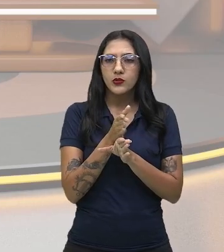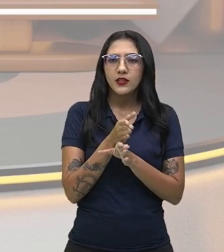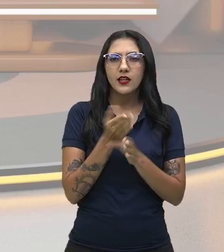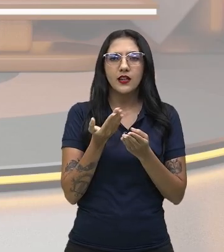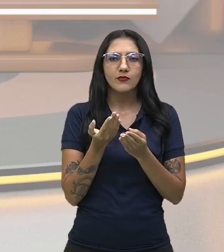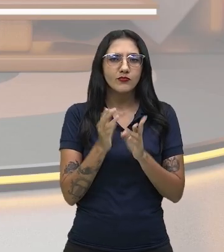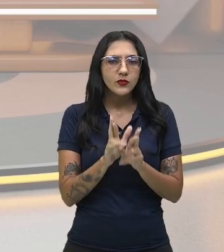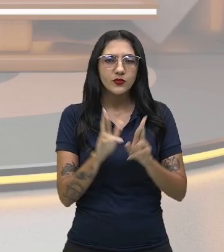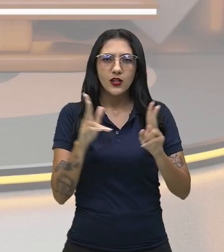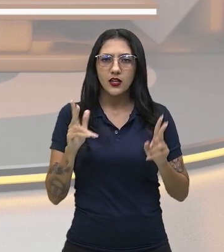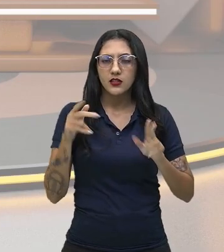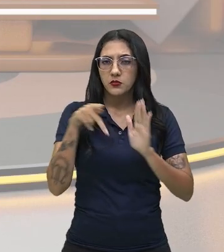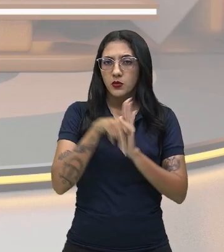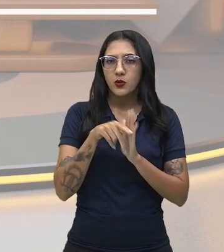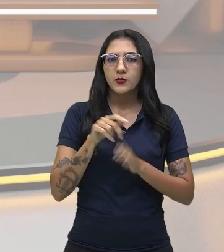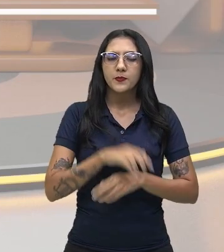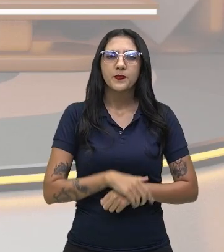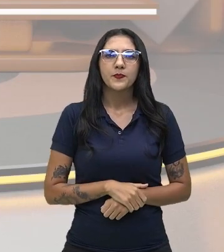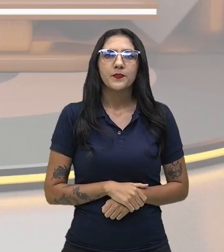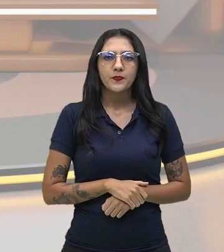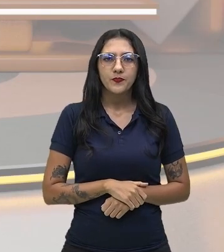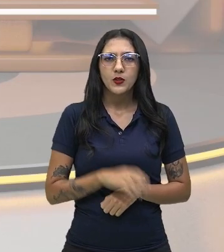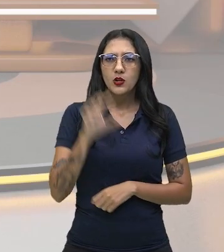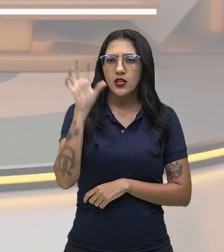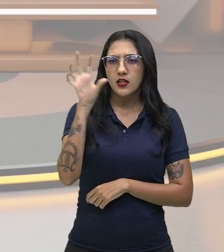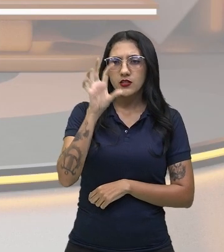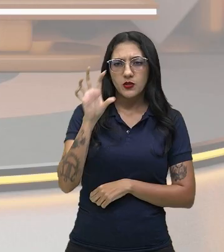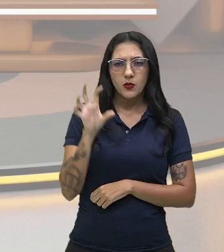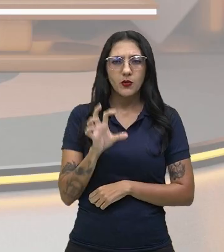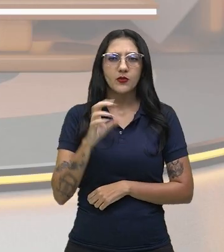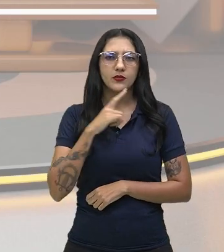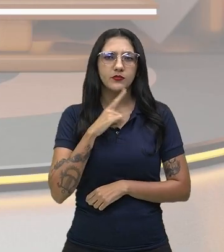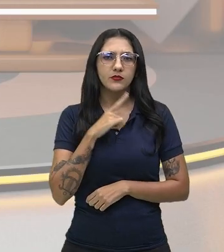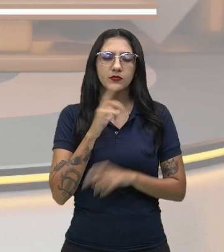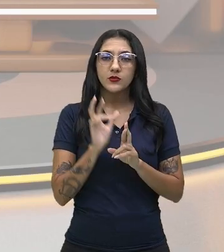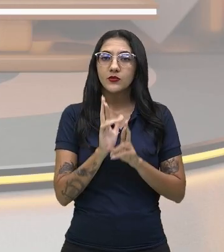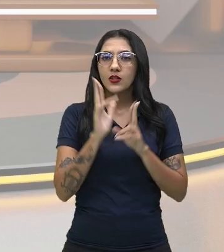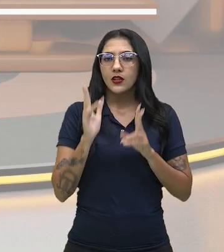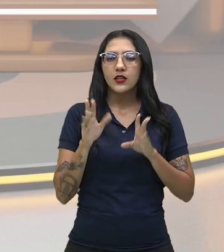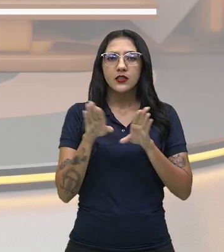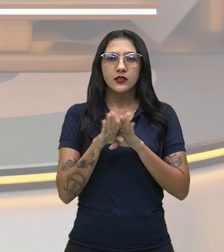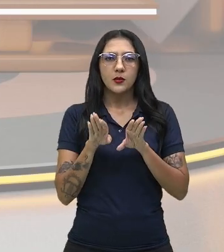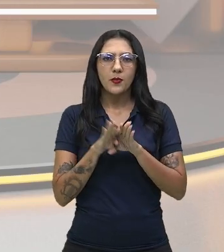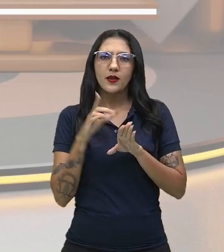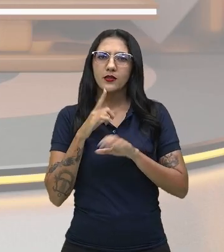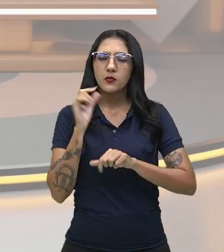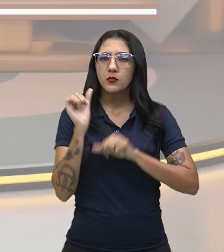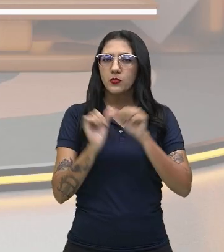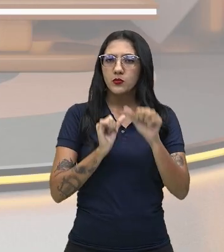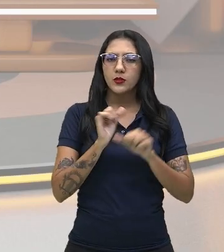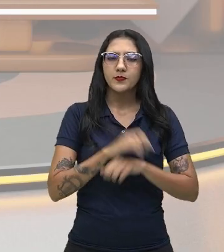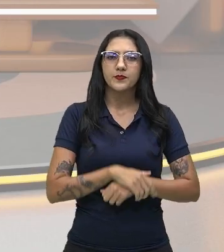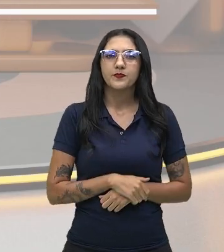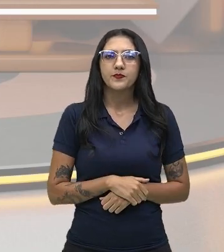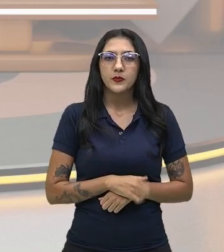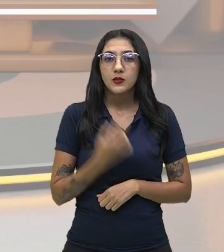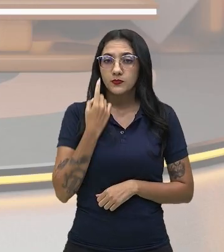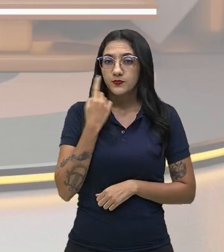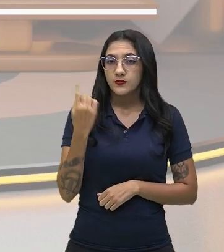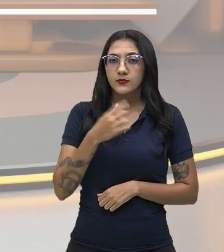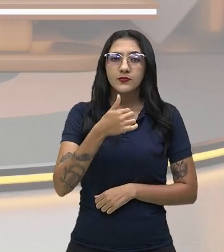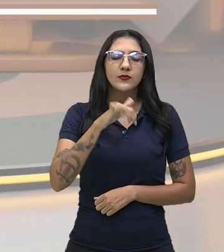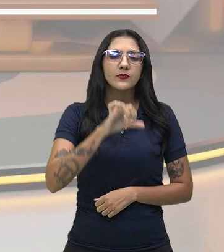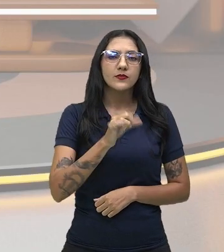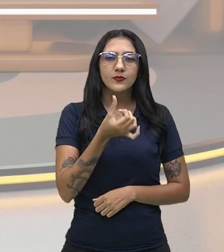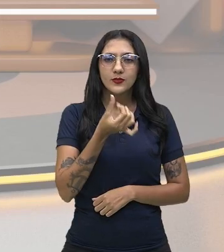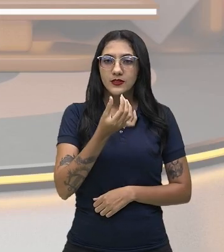gente pode observar, as regiões também, né, que vão sendo aí reformuladas ao longo dos anos.